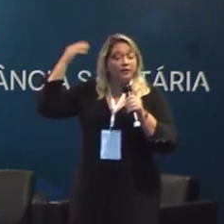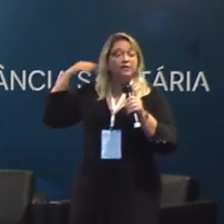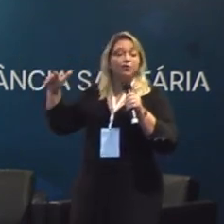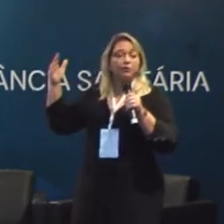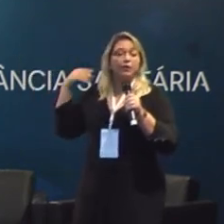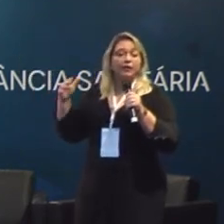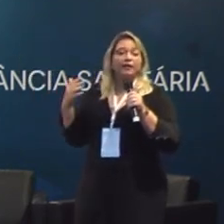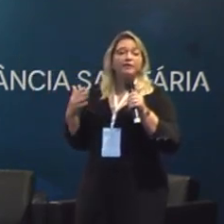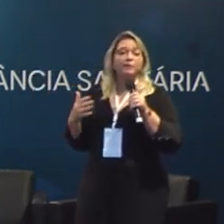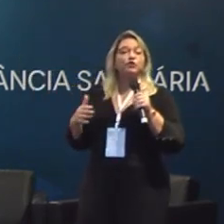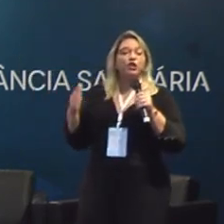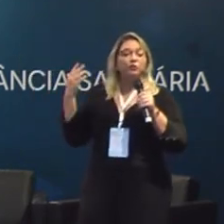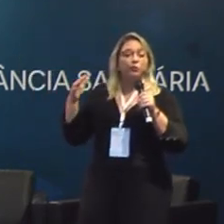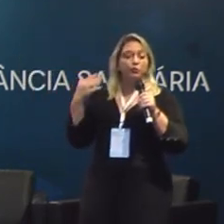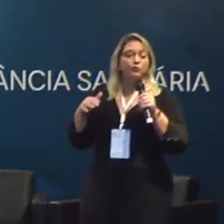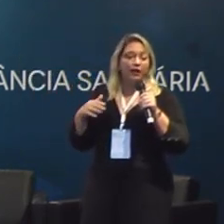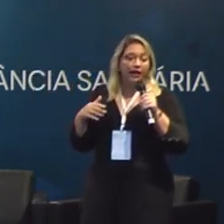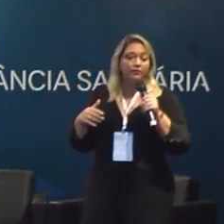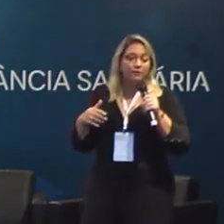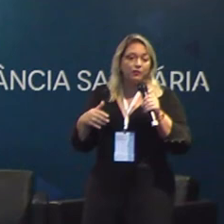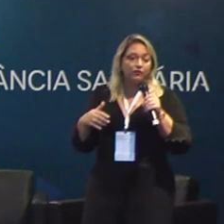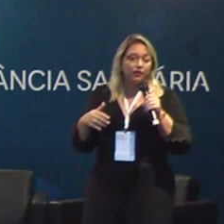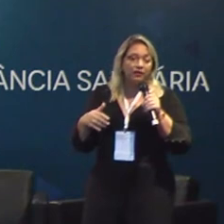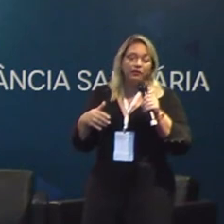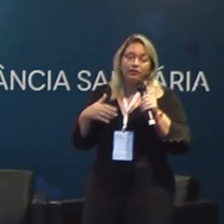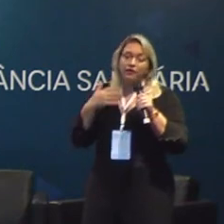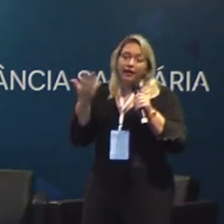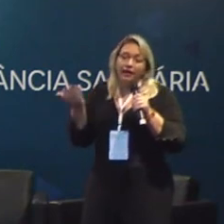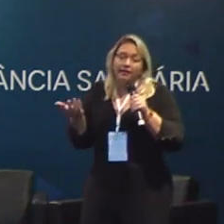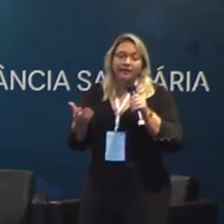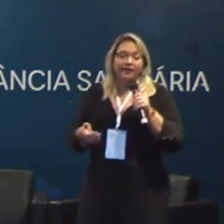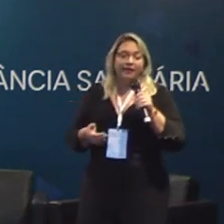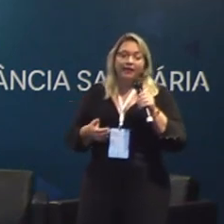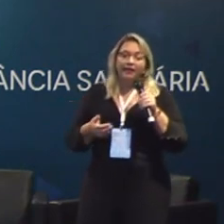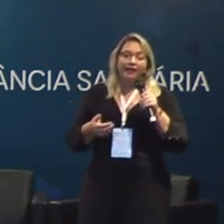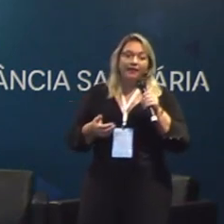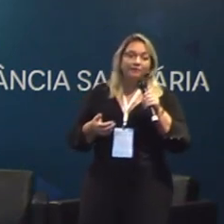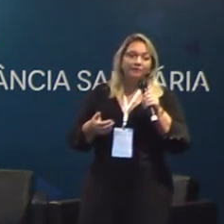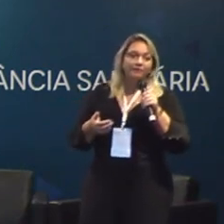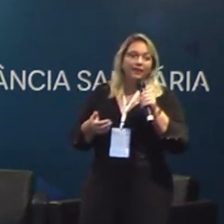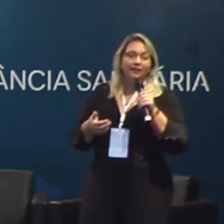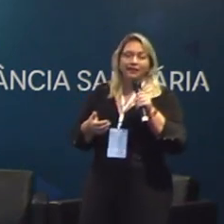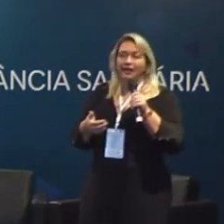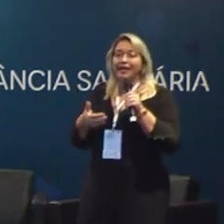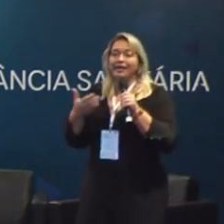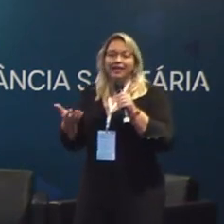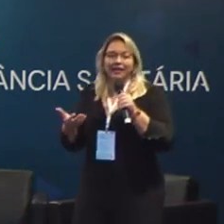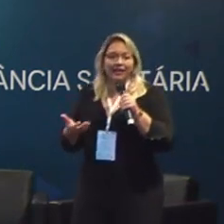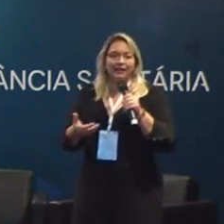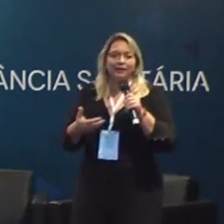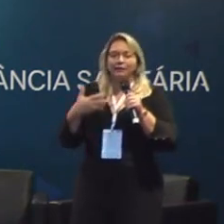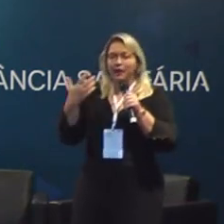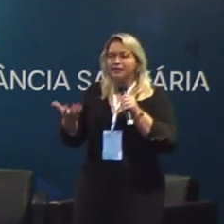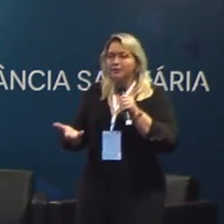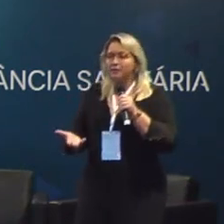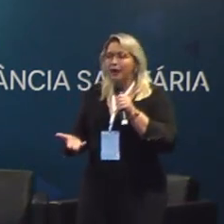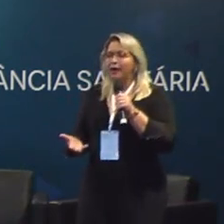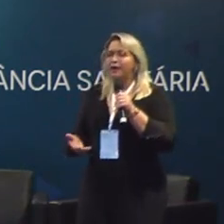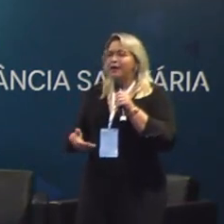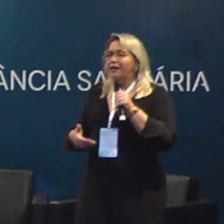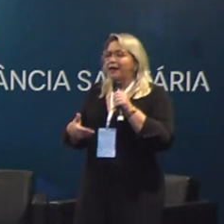iniciou esse projeto conosco lá em 2020, eu tive a grata alegria, né, de